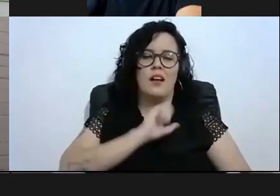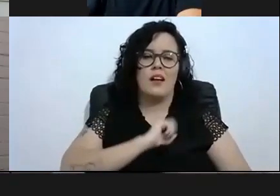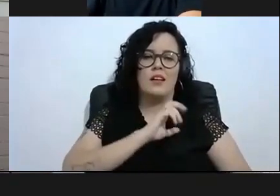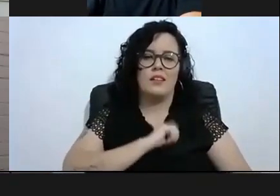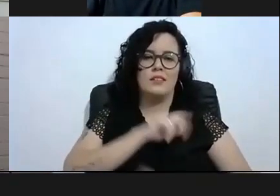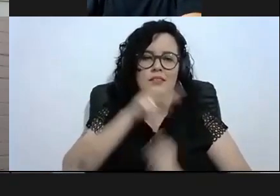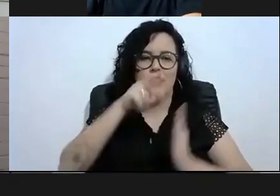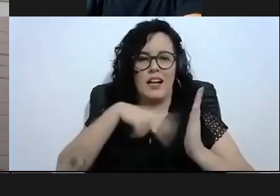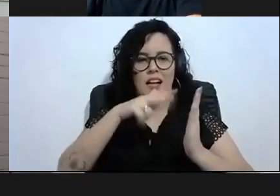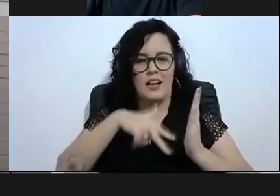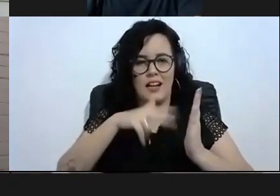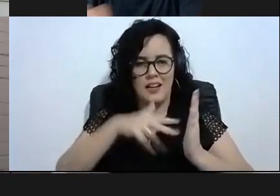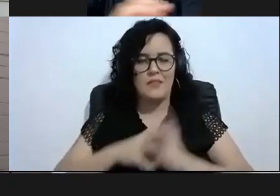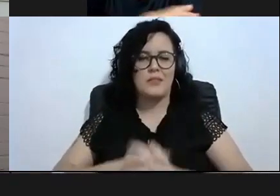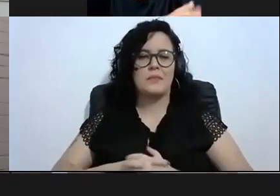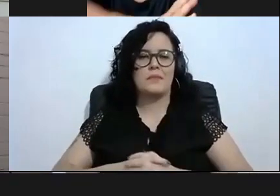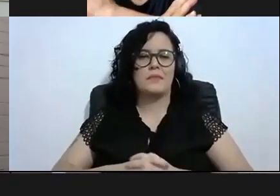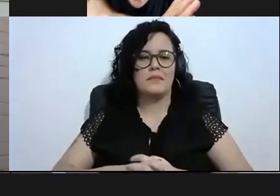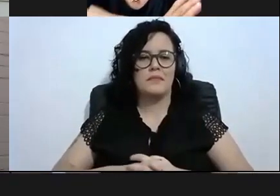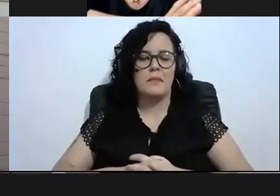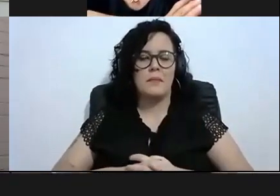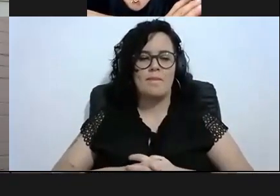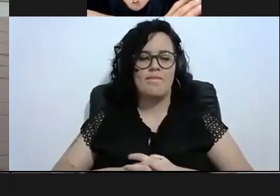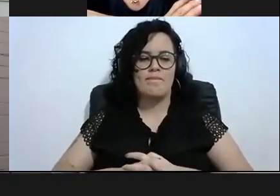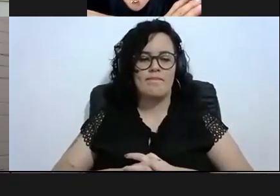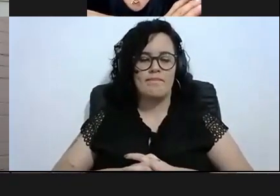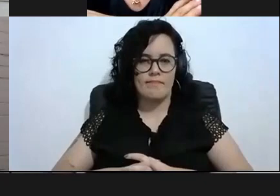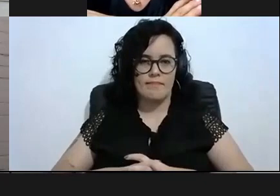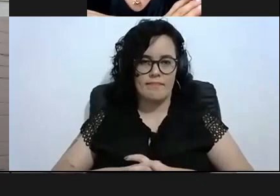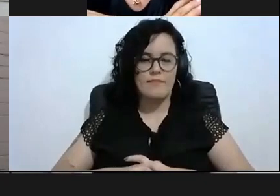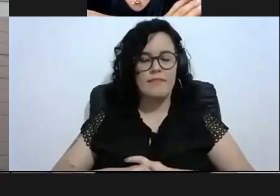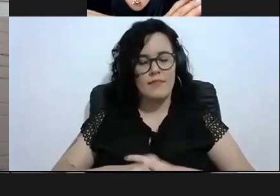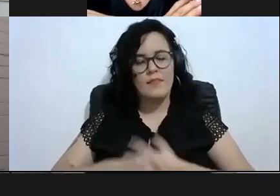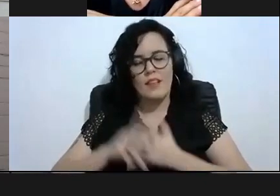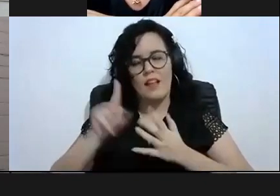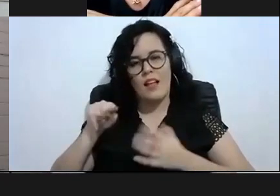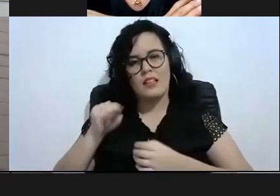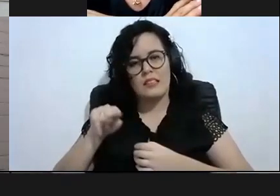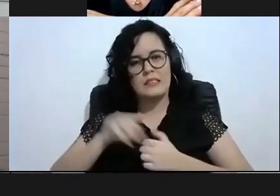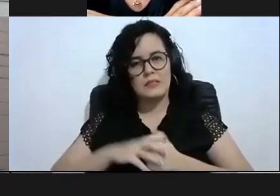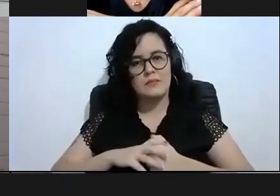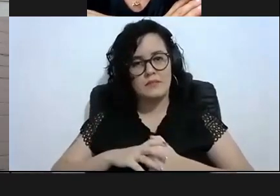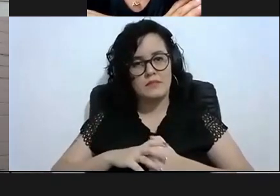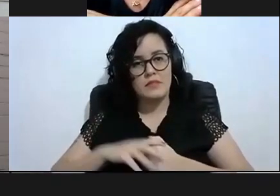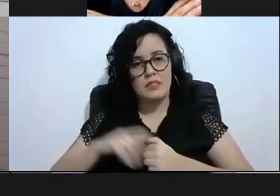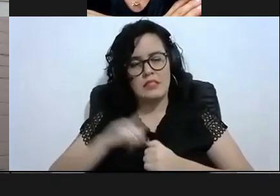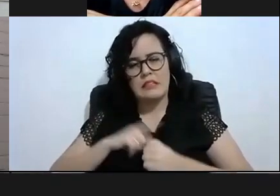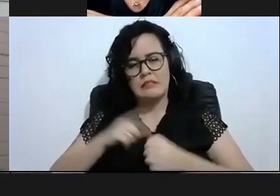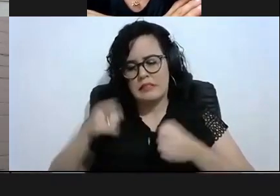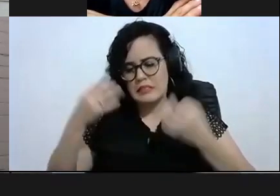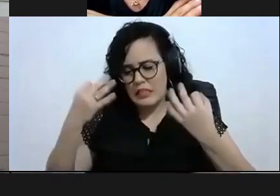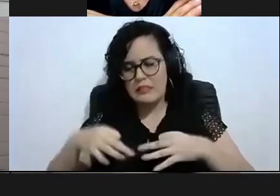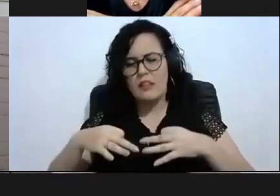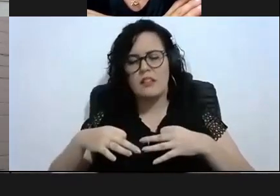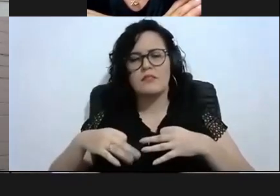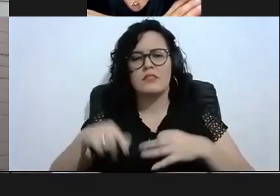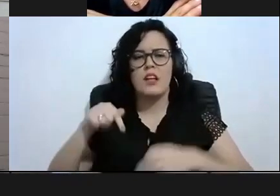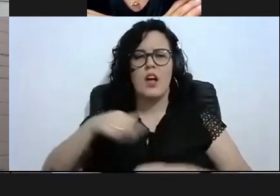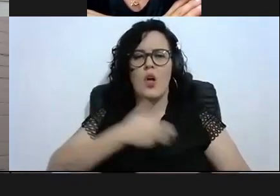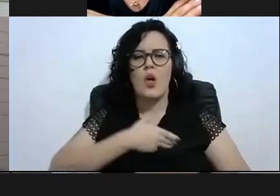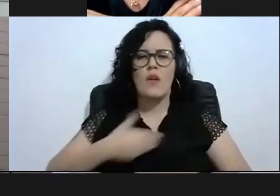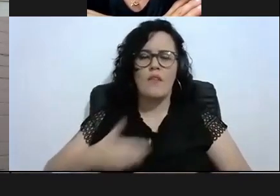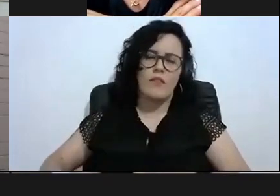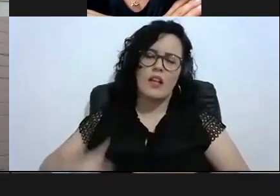batalhadores aí do livro. É muito isso, né? Ter essa esperança, ter essa certeza de que esse governo tem muita